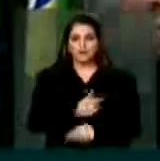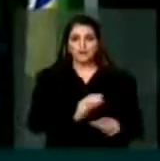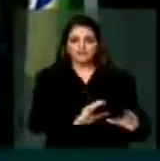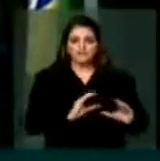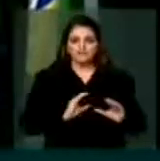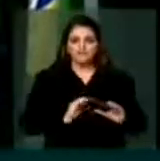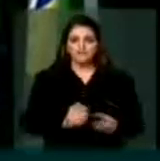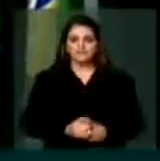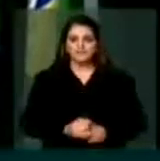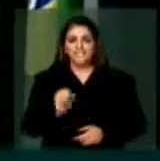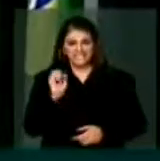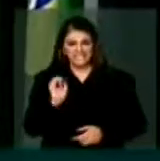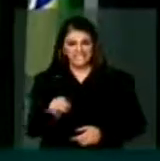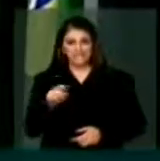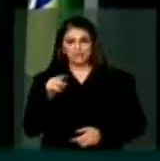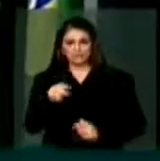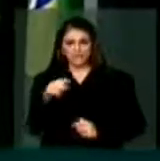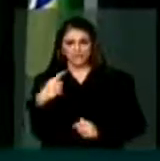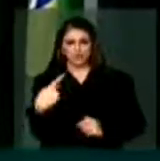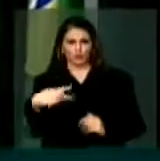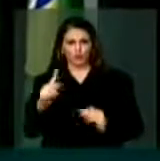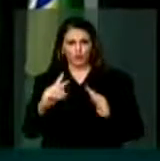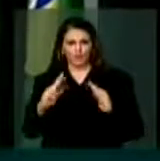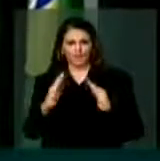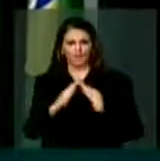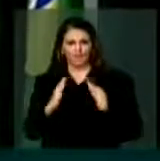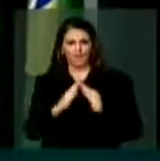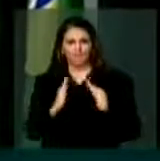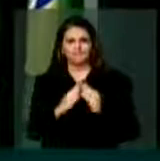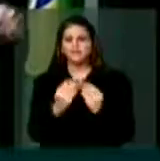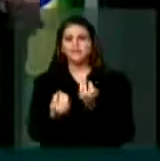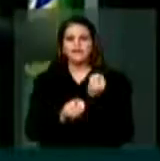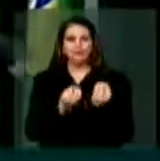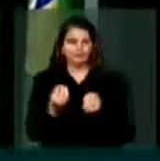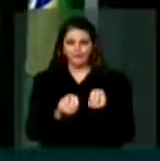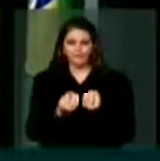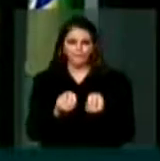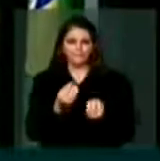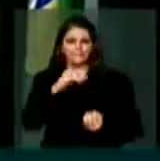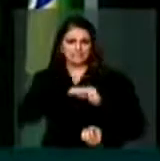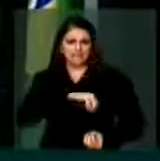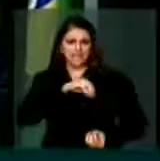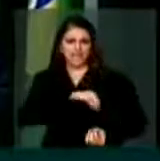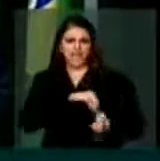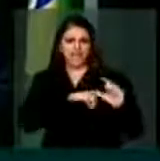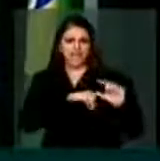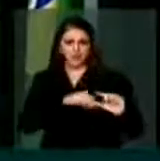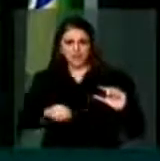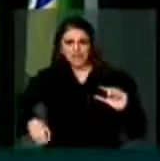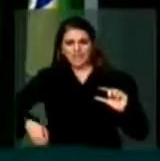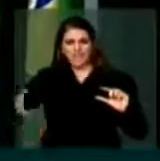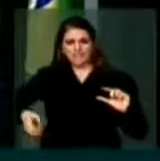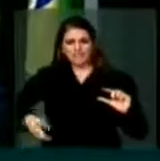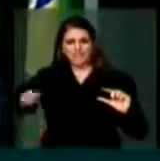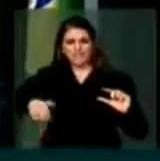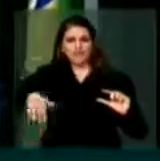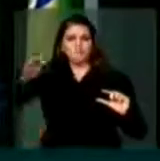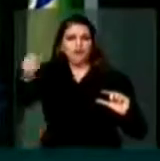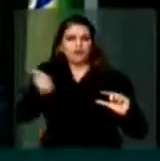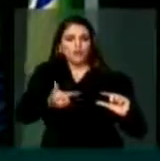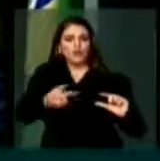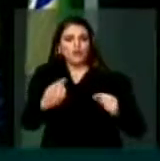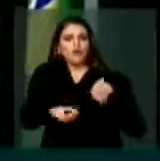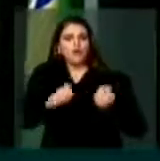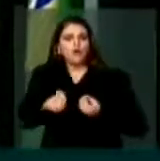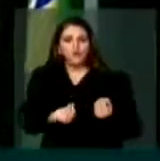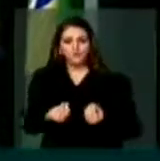final do mês gasta mais do que arrecada, acaba o crédito na padaria, você não compra mais bife no açougue, você não pode mais fazer